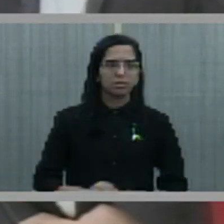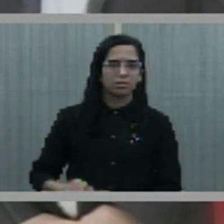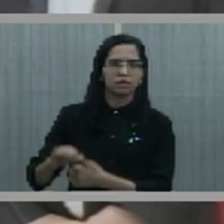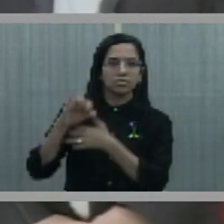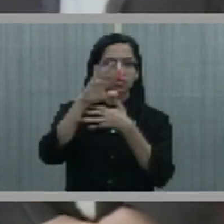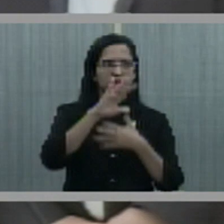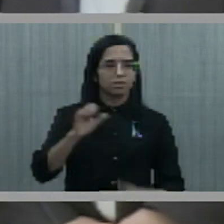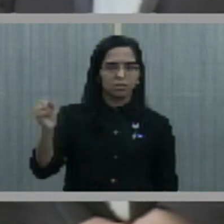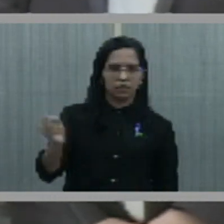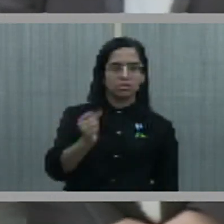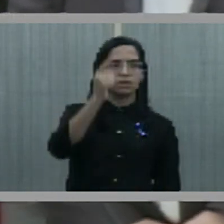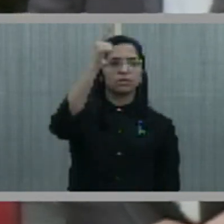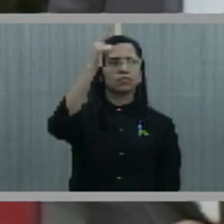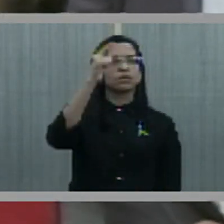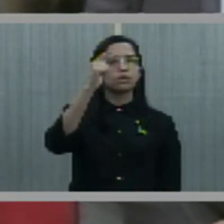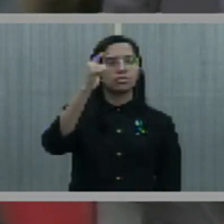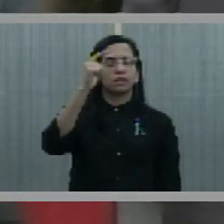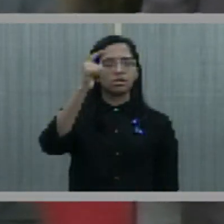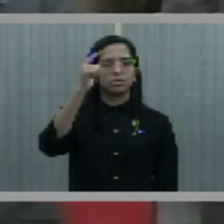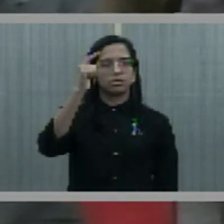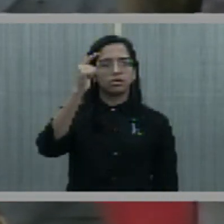do sol do Equador,